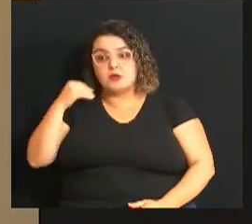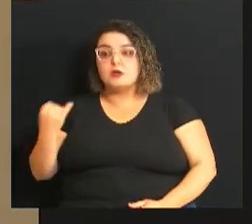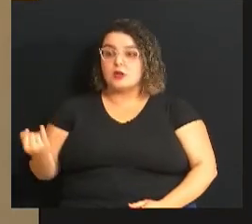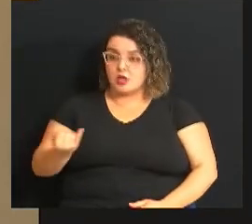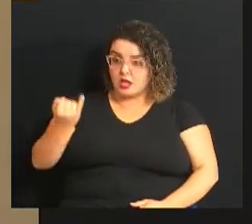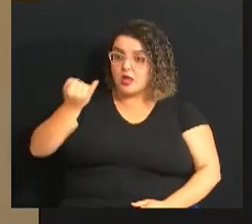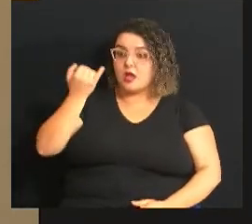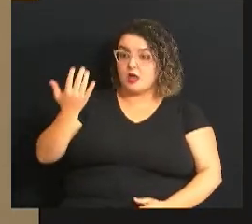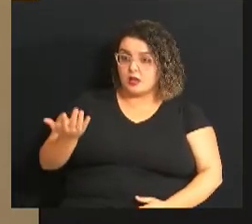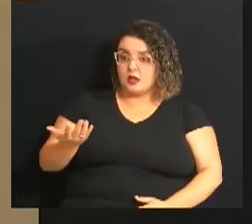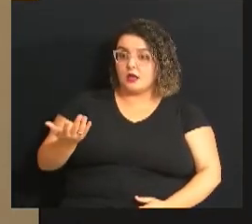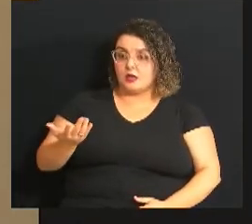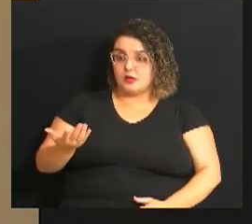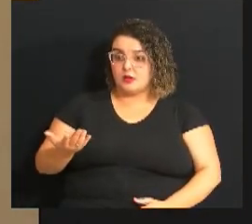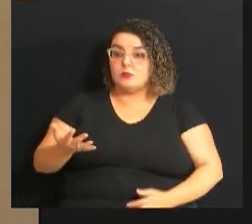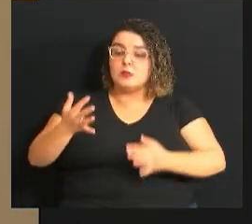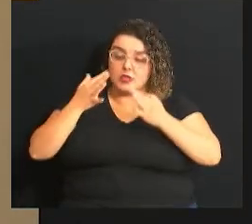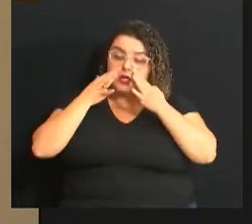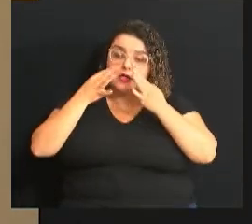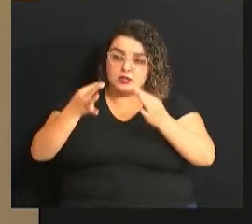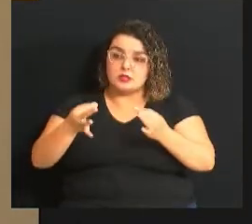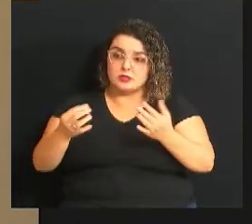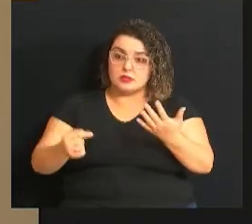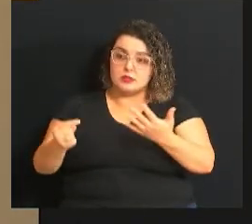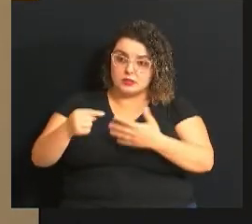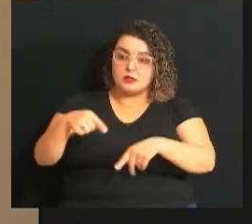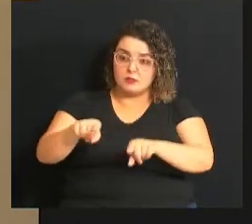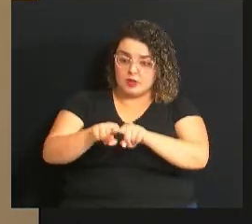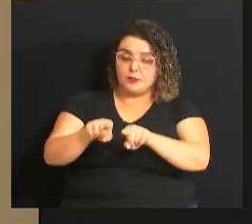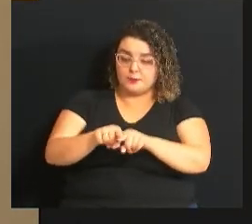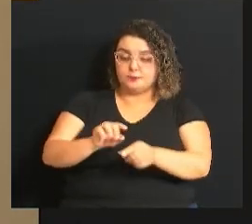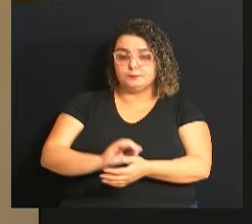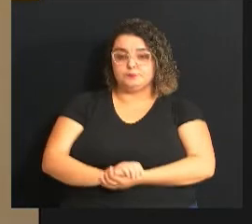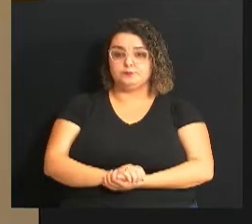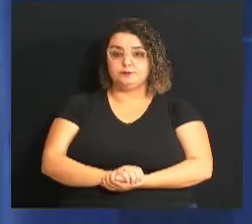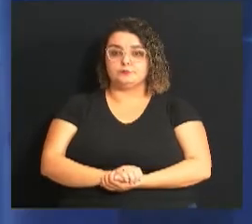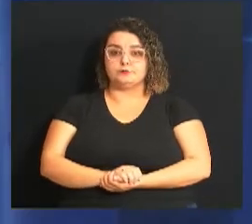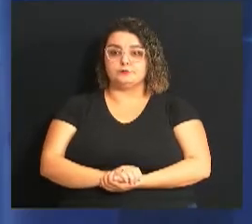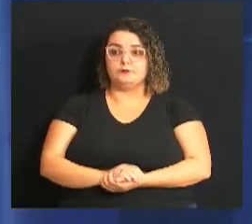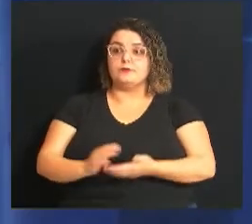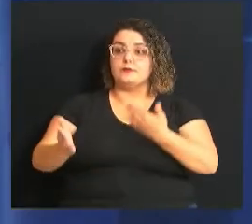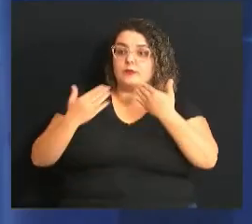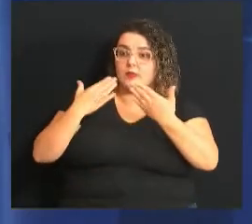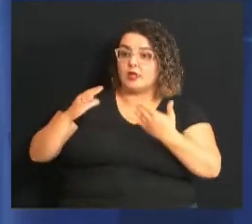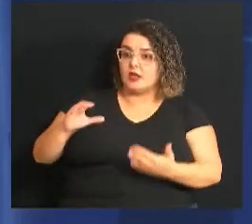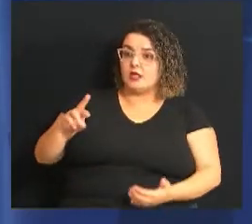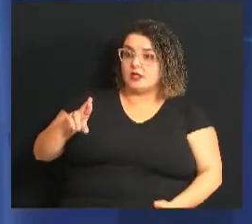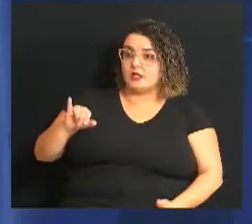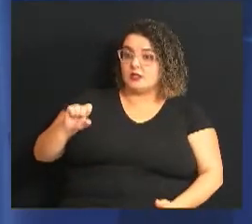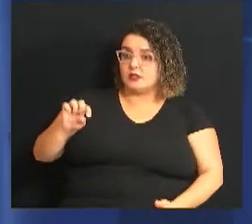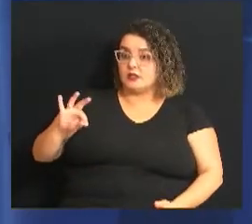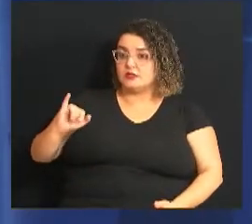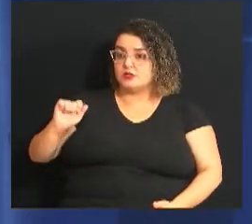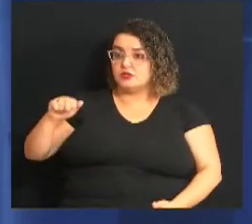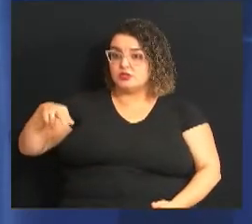importante prestar atenção nesse ponto. Estamos aqui conversando com a Cristiane